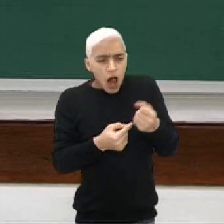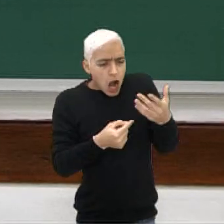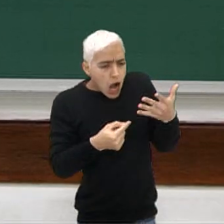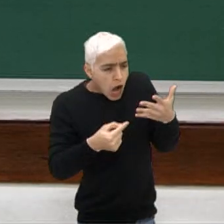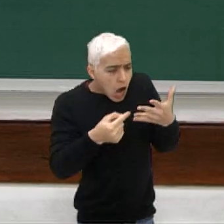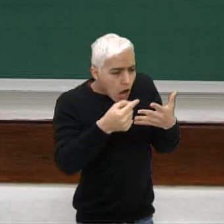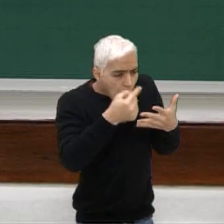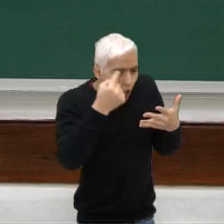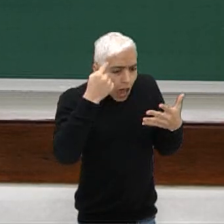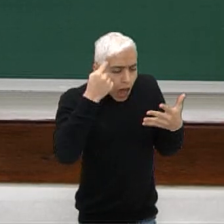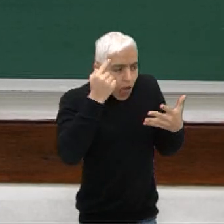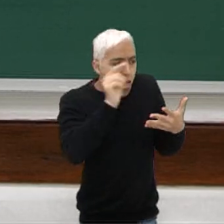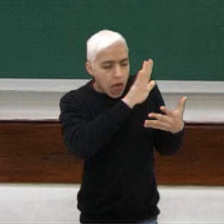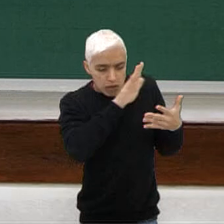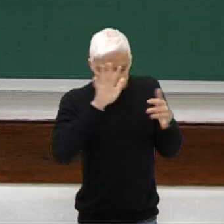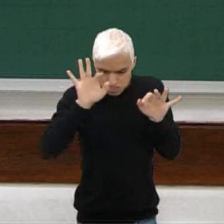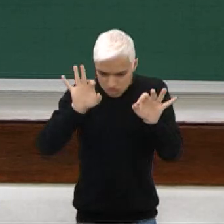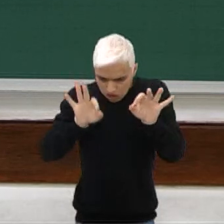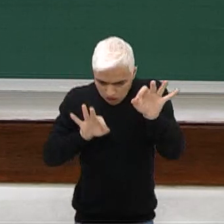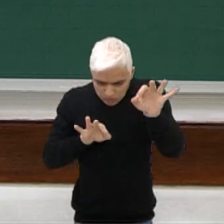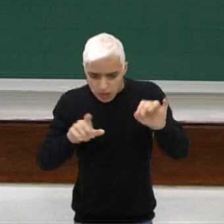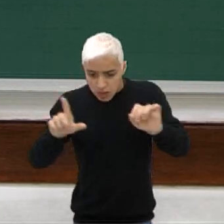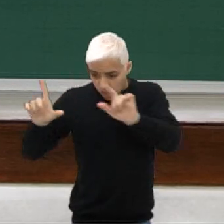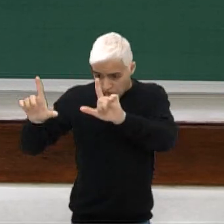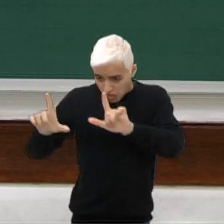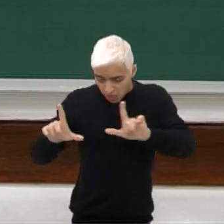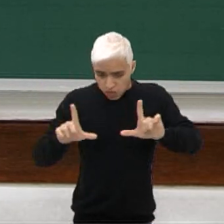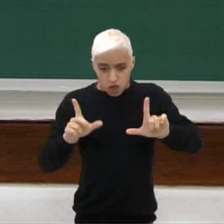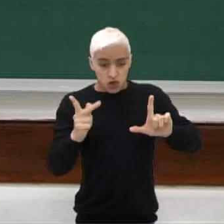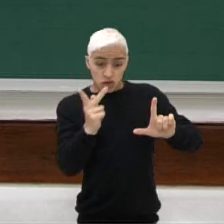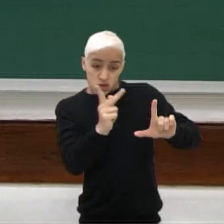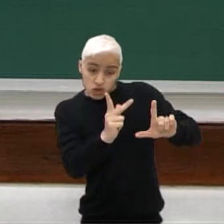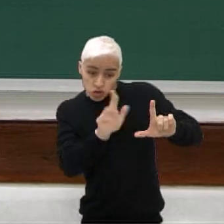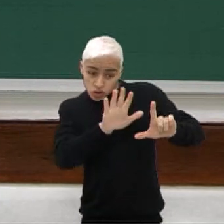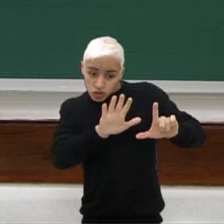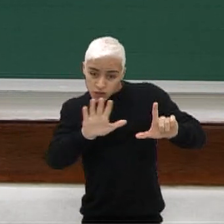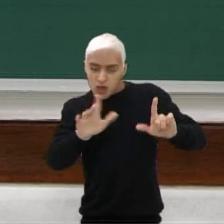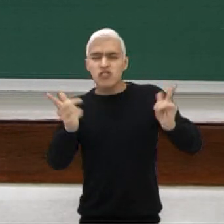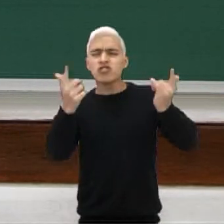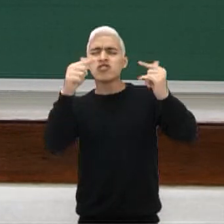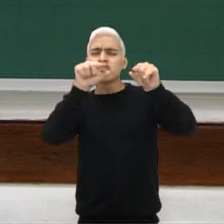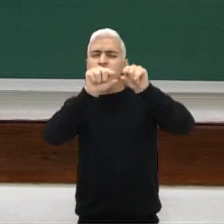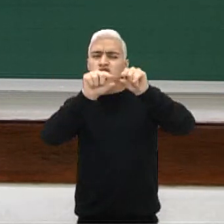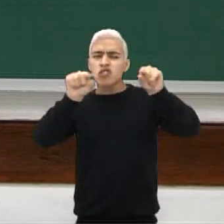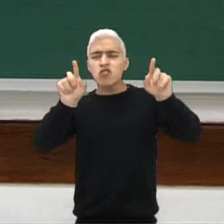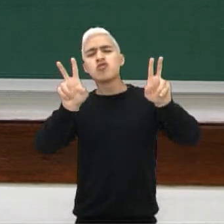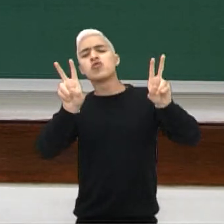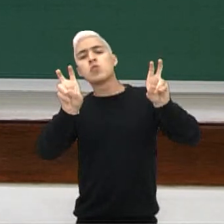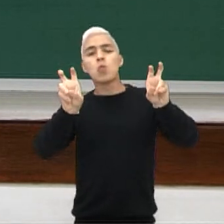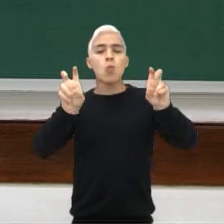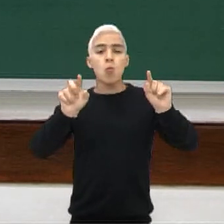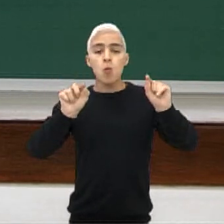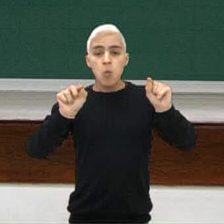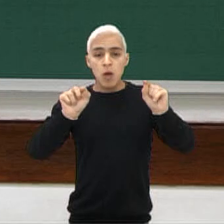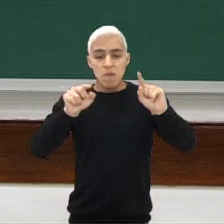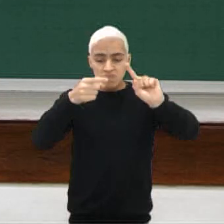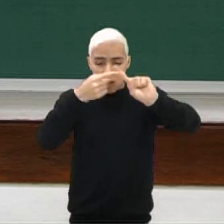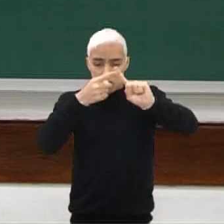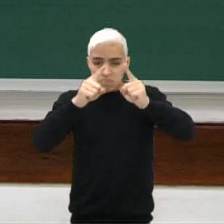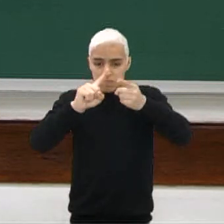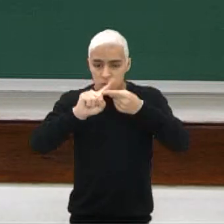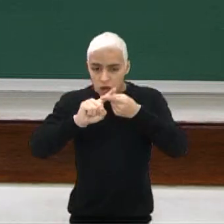pensado para que eu possa colocar a imagem e o meu título e a minha frase, eu tenha